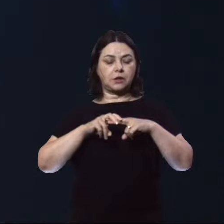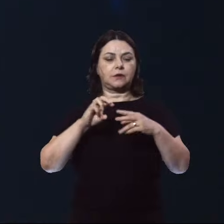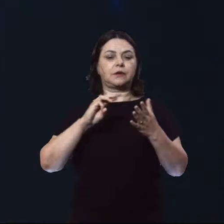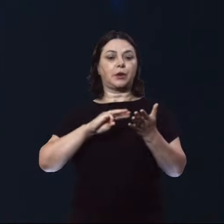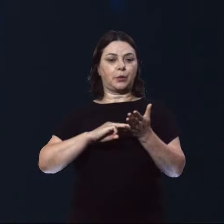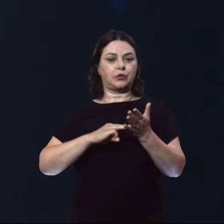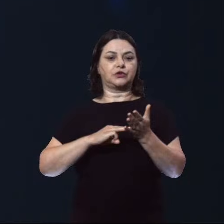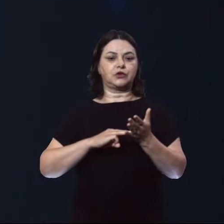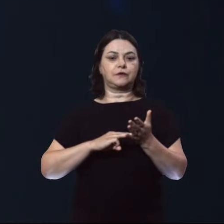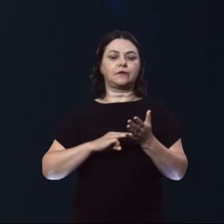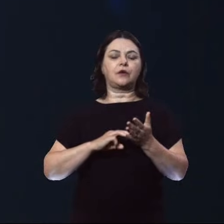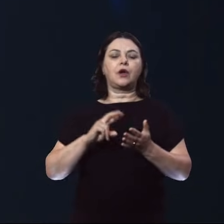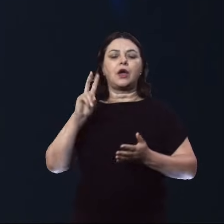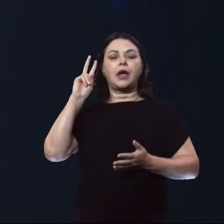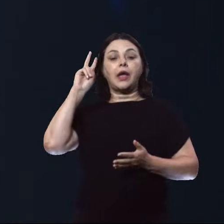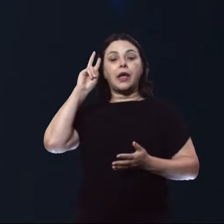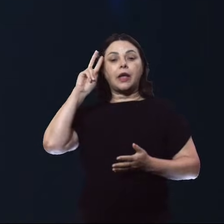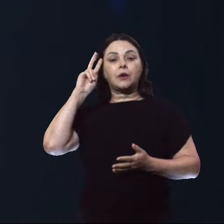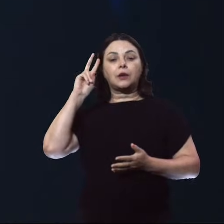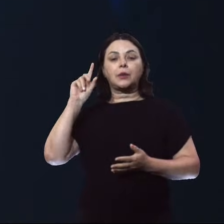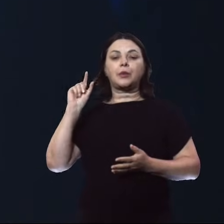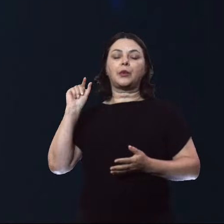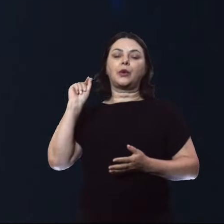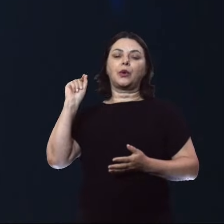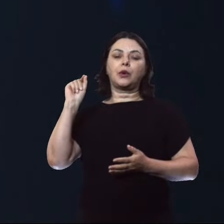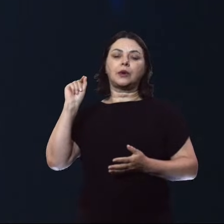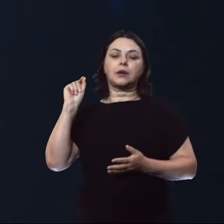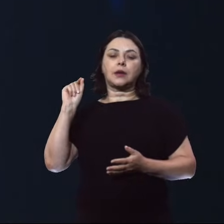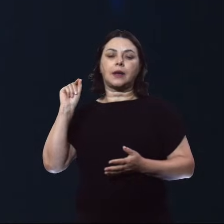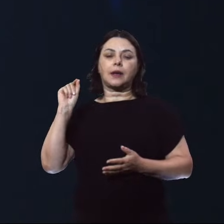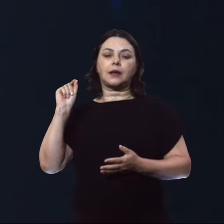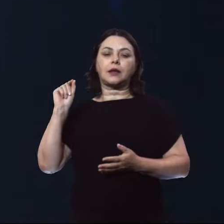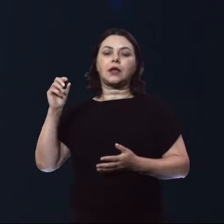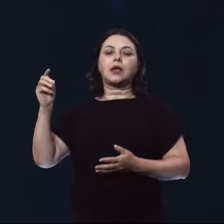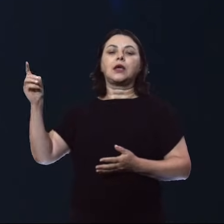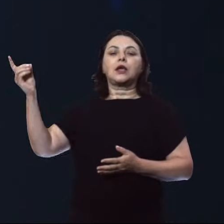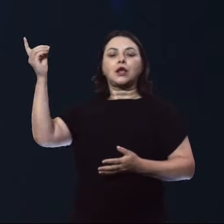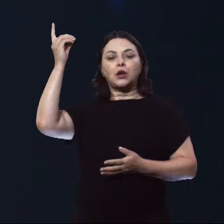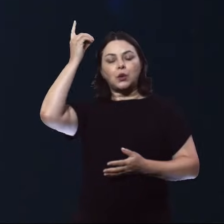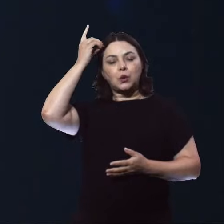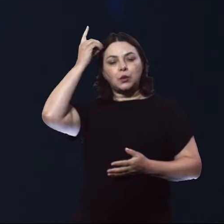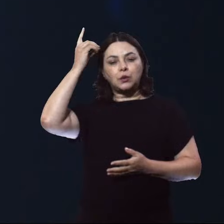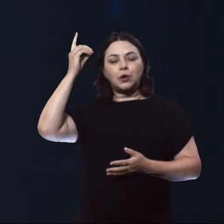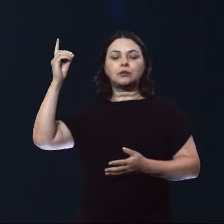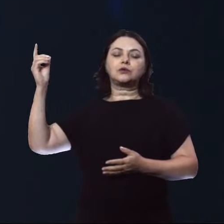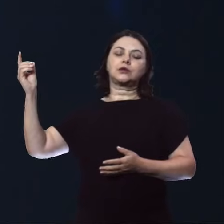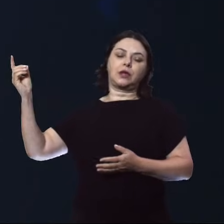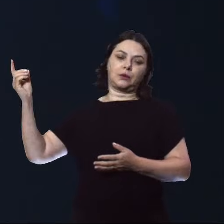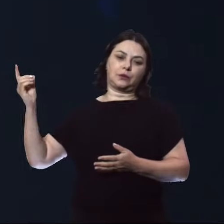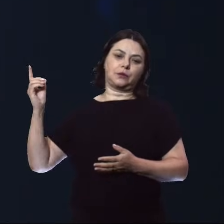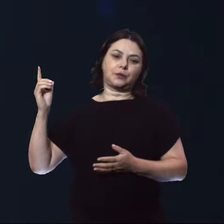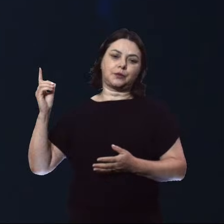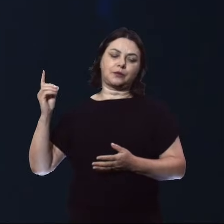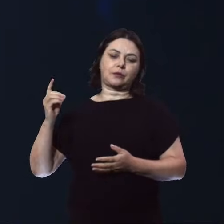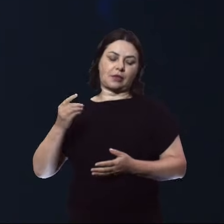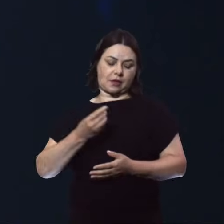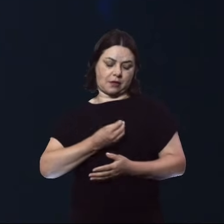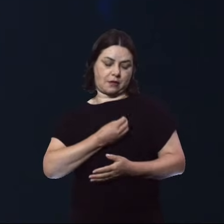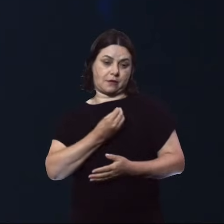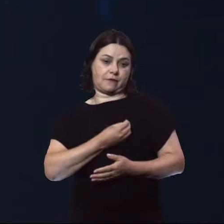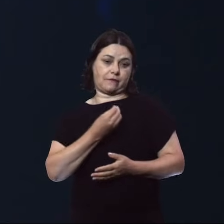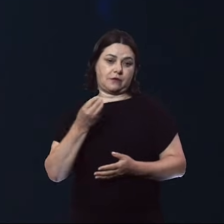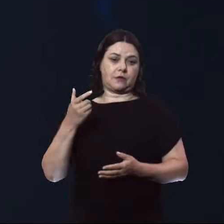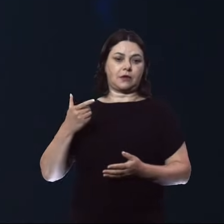venho lembrar-lhe que reavive o dom de Deus que está em você pela imposição das minhas mãos. Porque Deus não nos